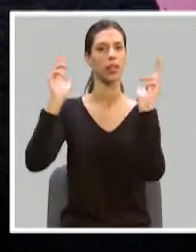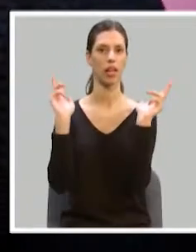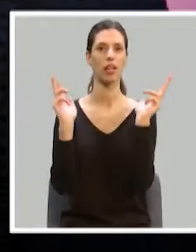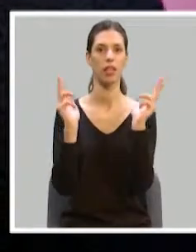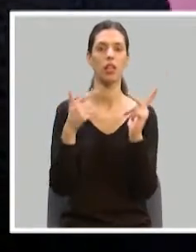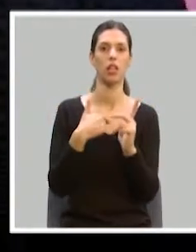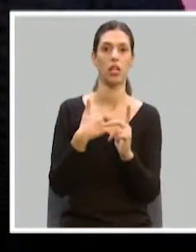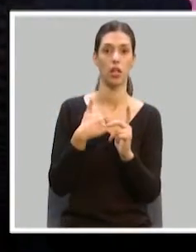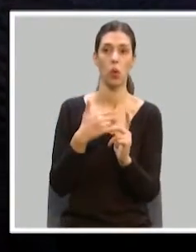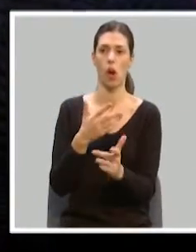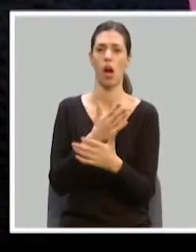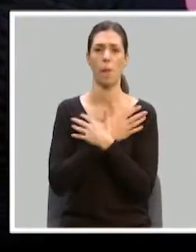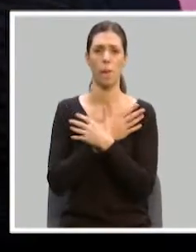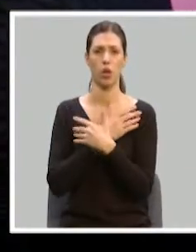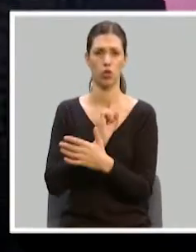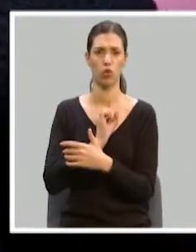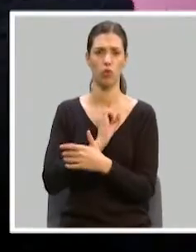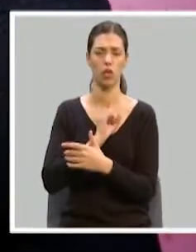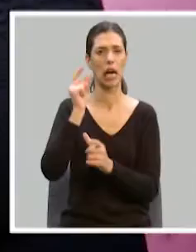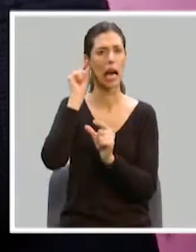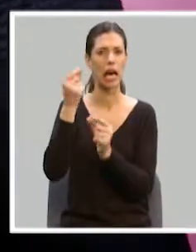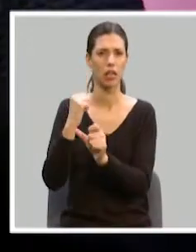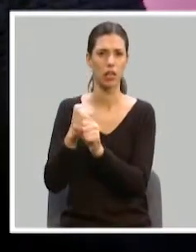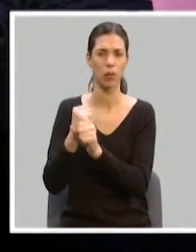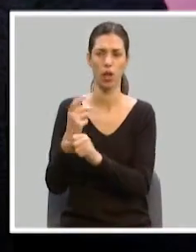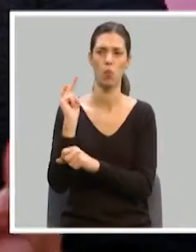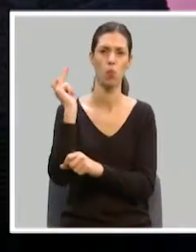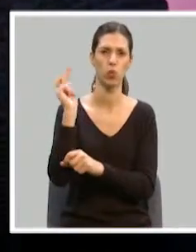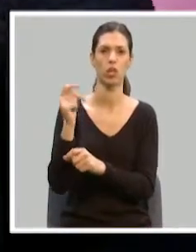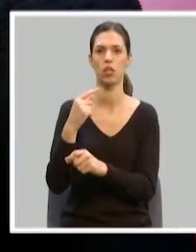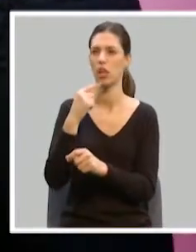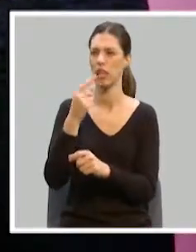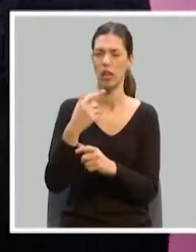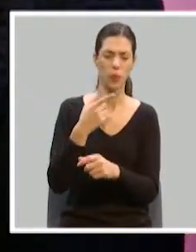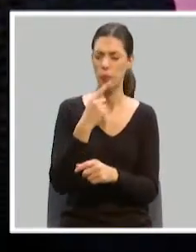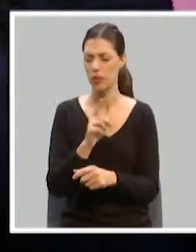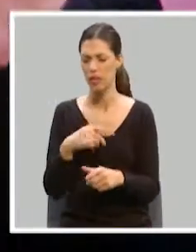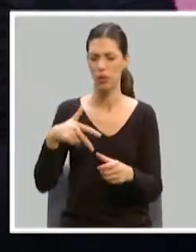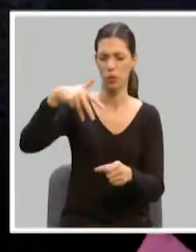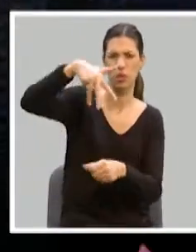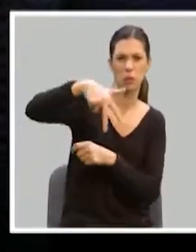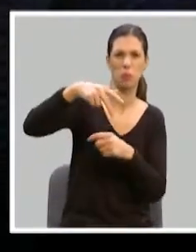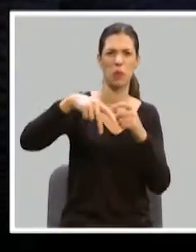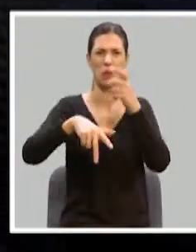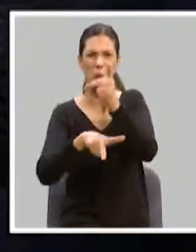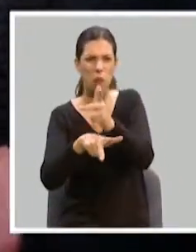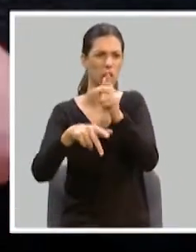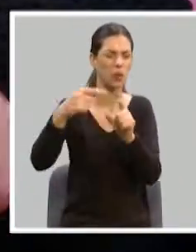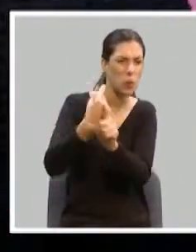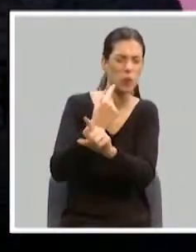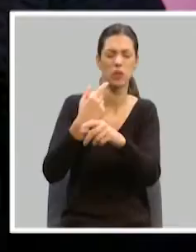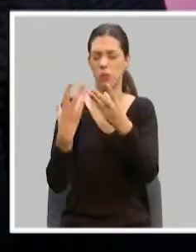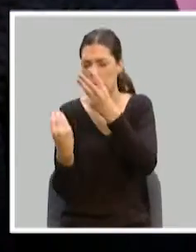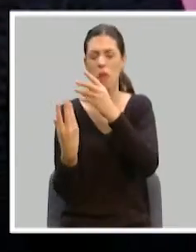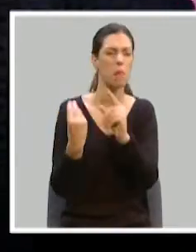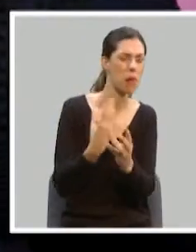liberdade ótima e eu que tenho amigos na rádio há muitos anos eles iam separar eu não preciso vocês não com tripé e com a câmera e com o Silas e